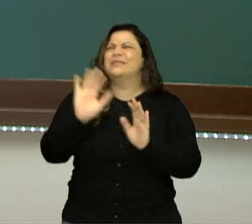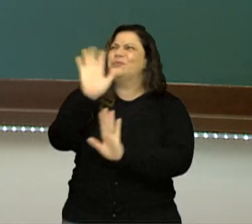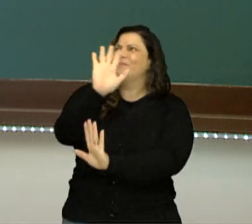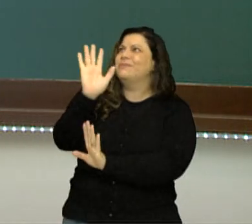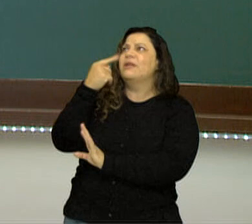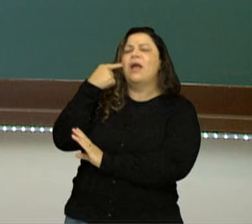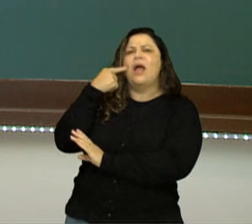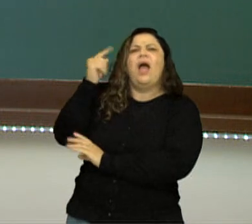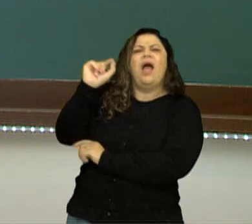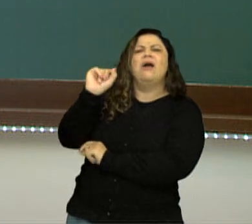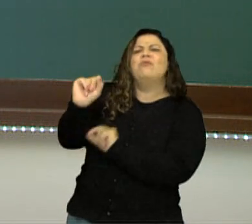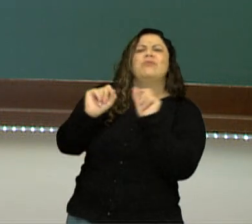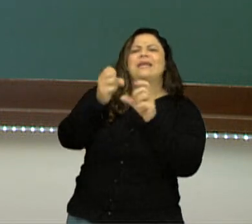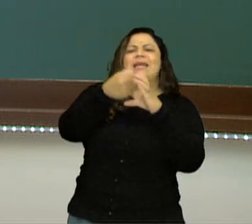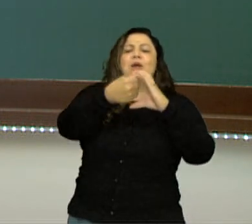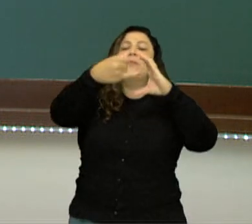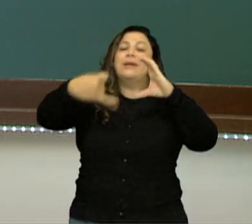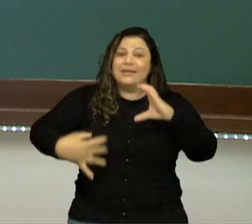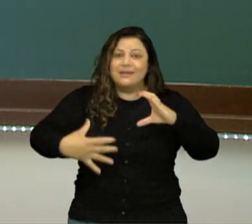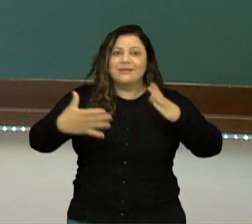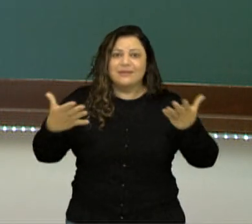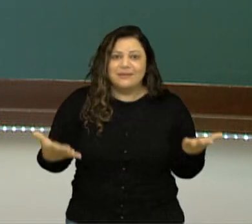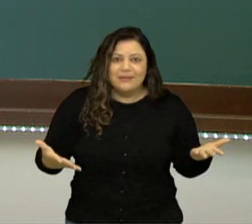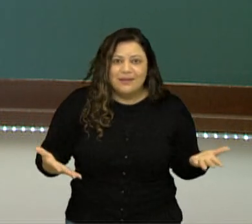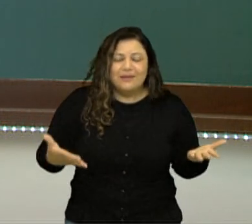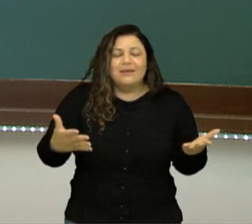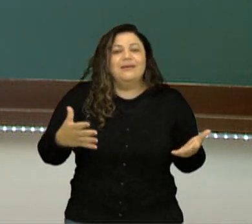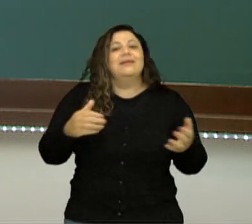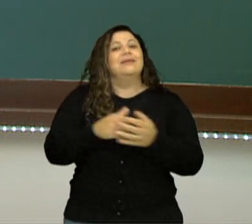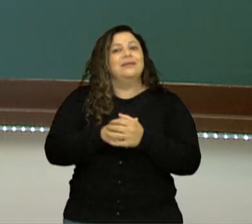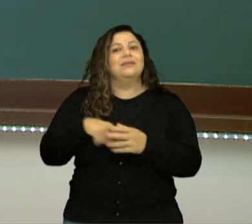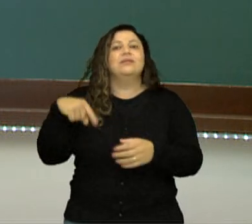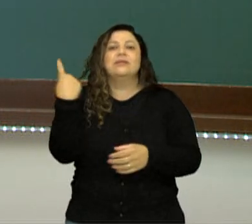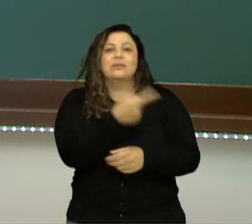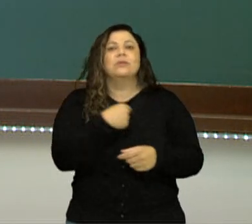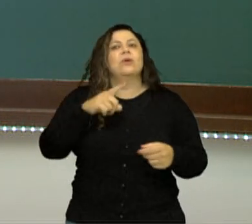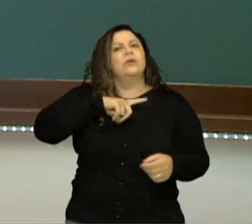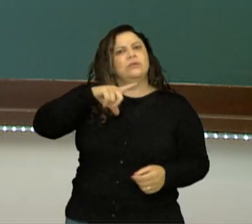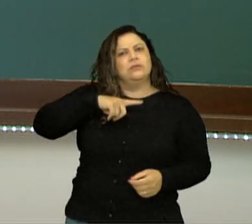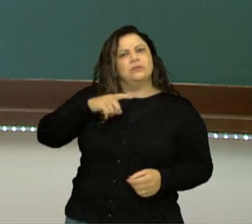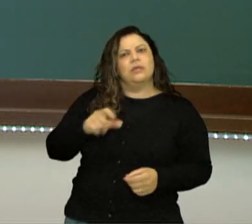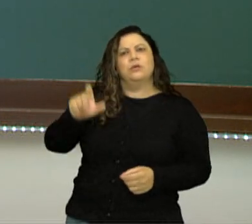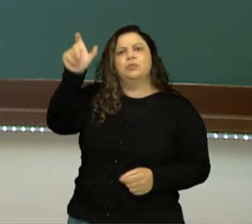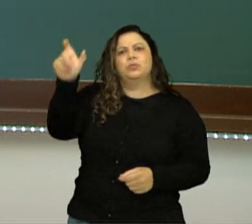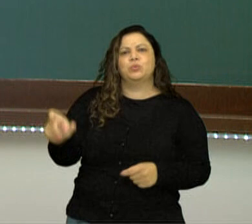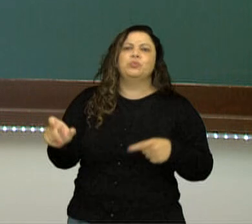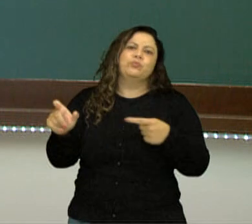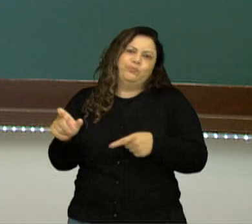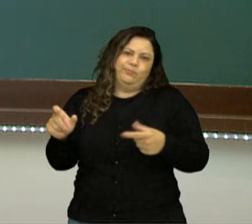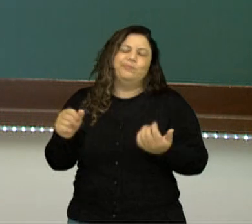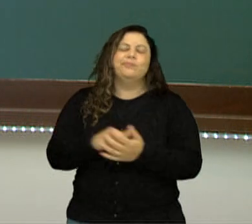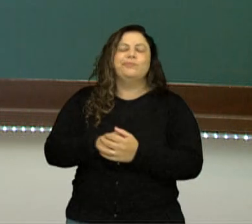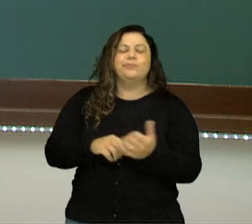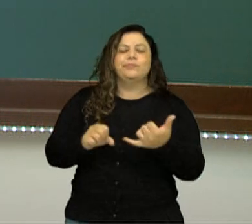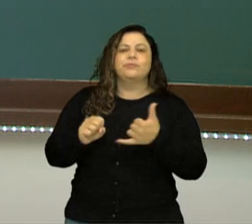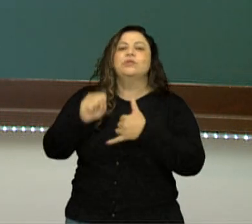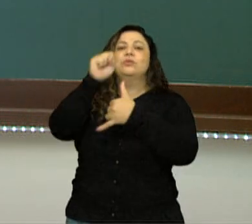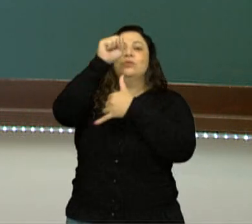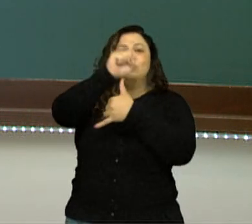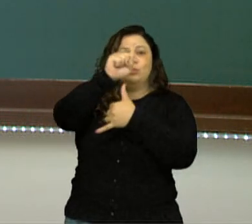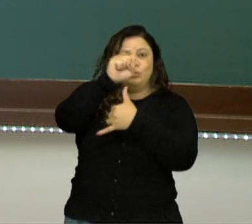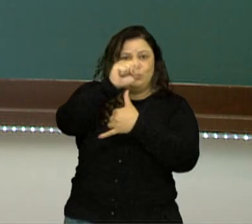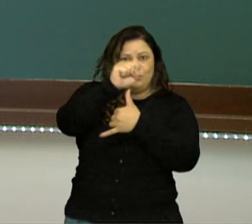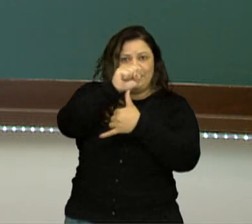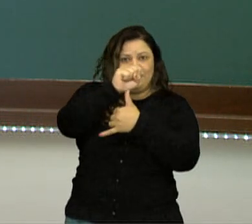mas é a característica que nós temos do sujeito, dele fazer a